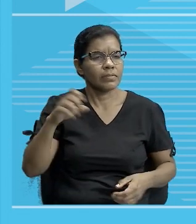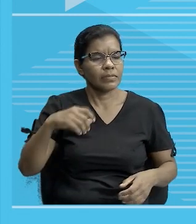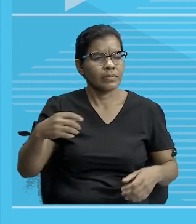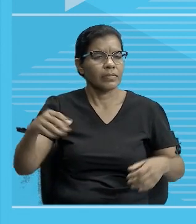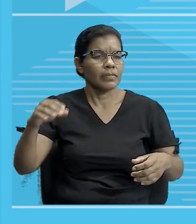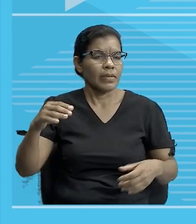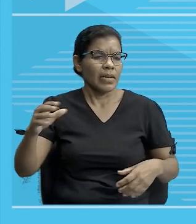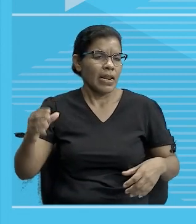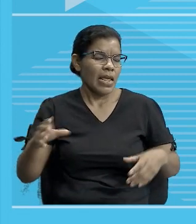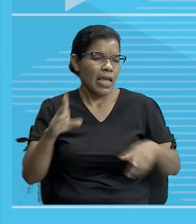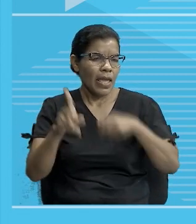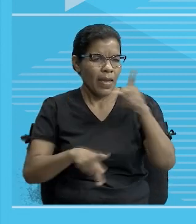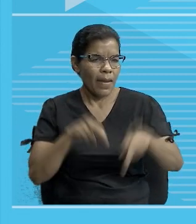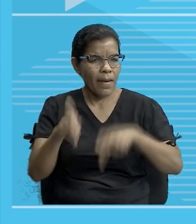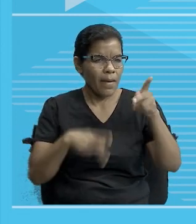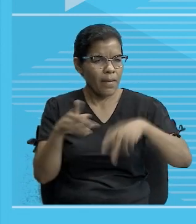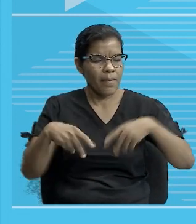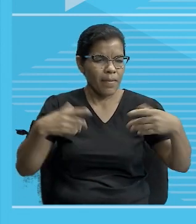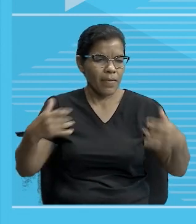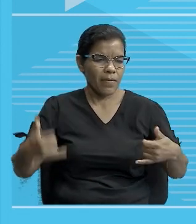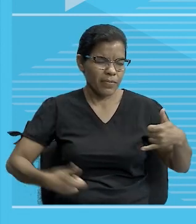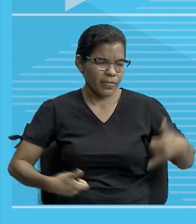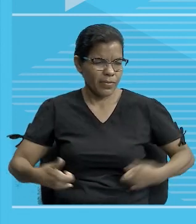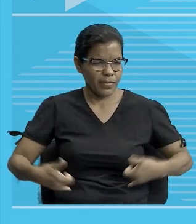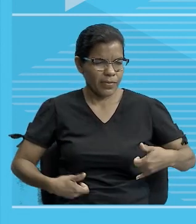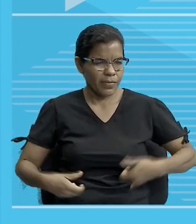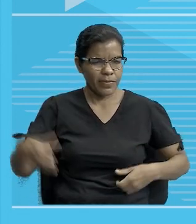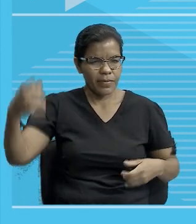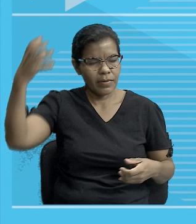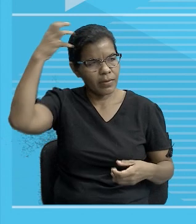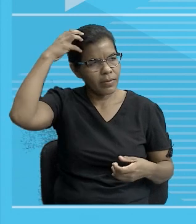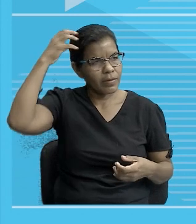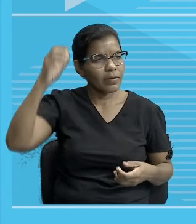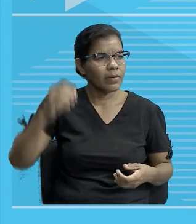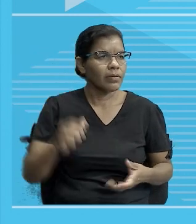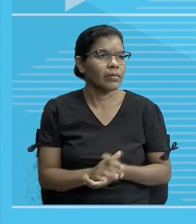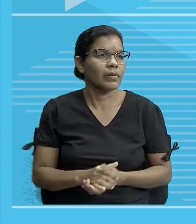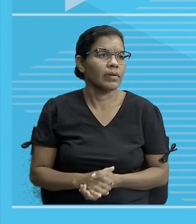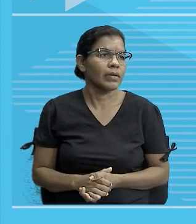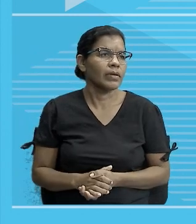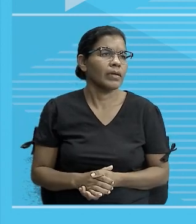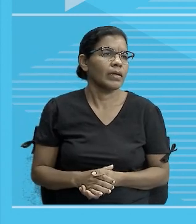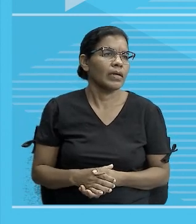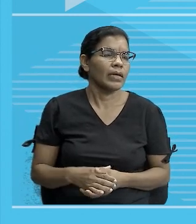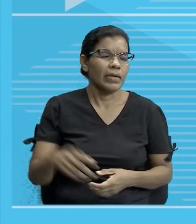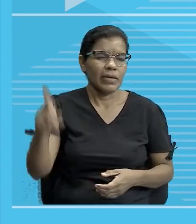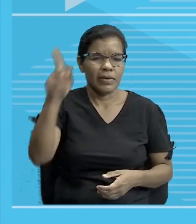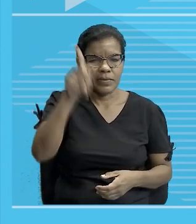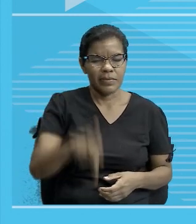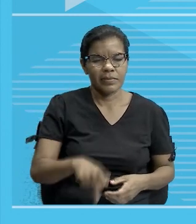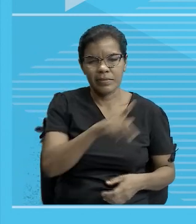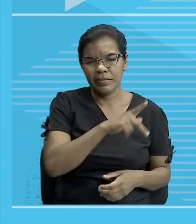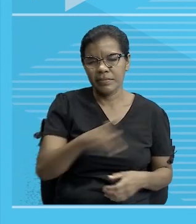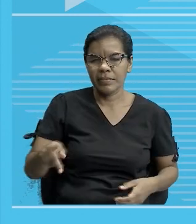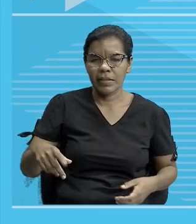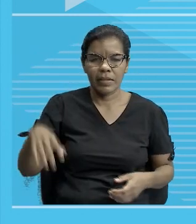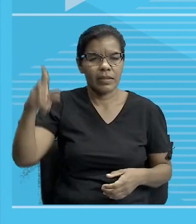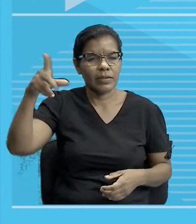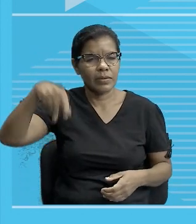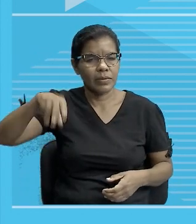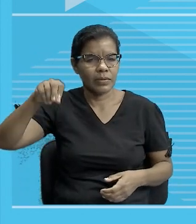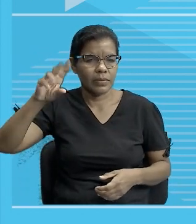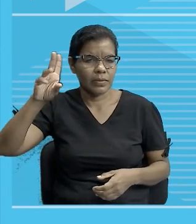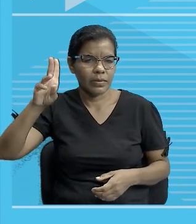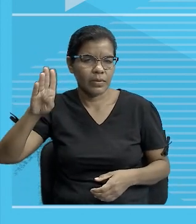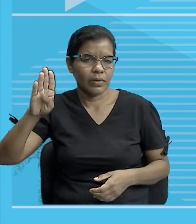O rei com o povo no cabresto. Os padres, os nobres. E olha a segunda imagem.